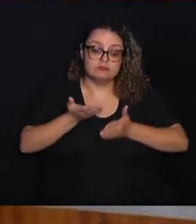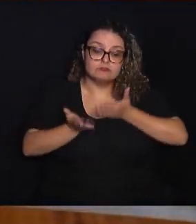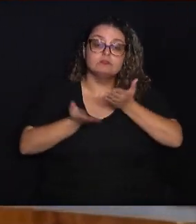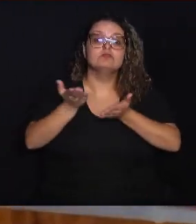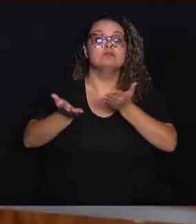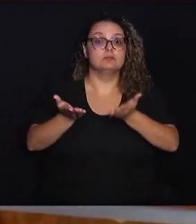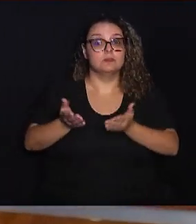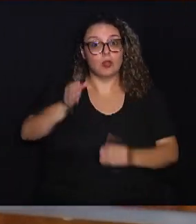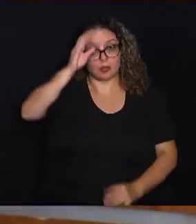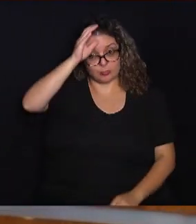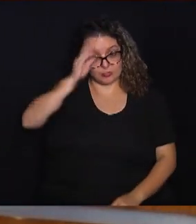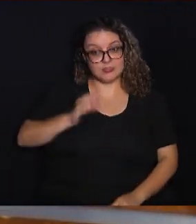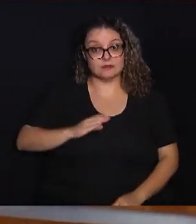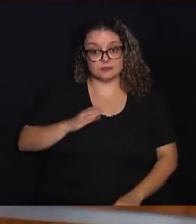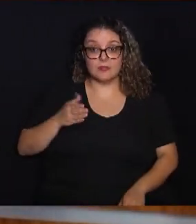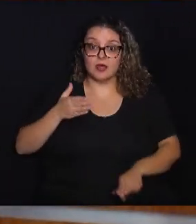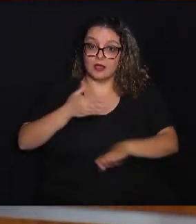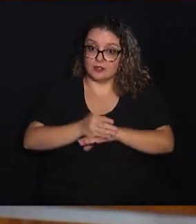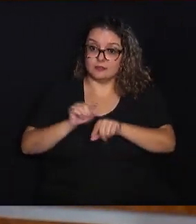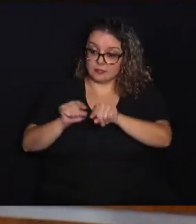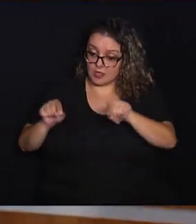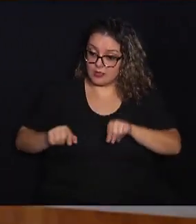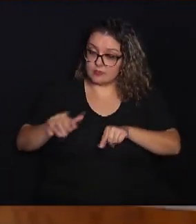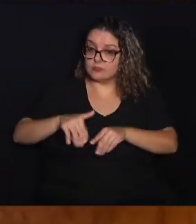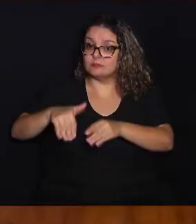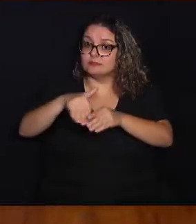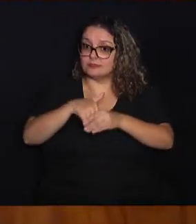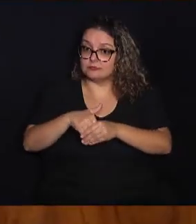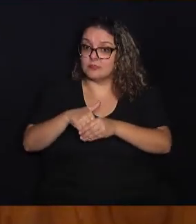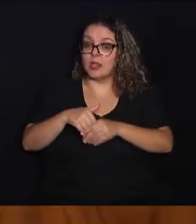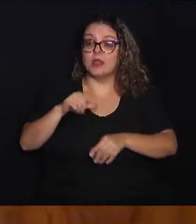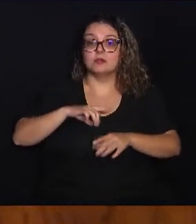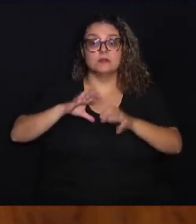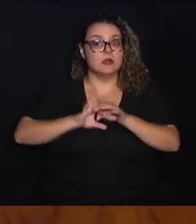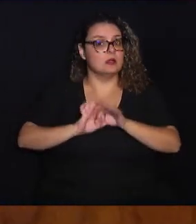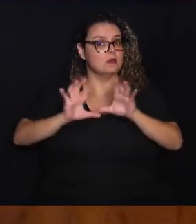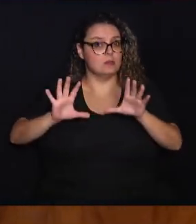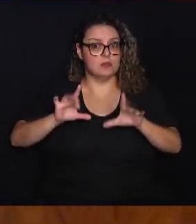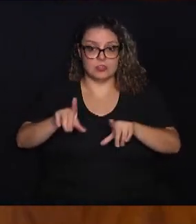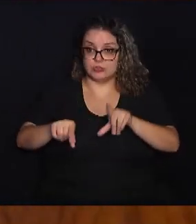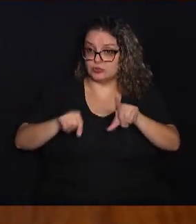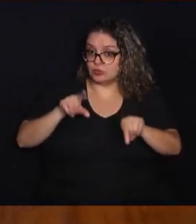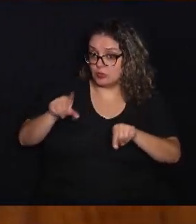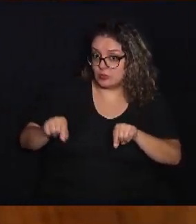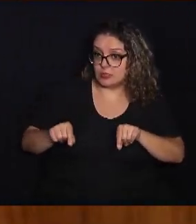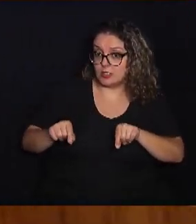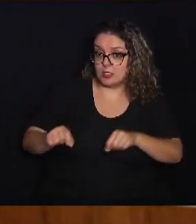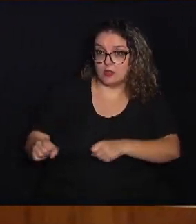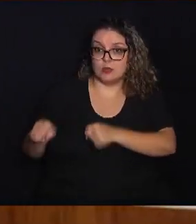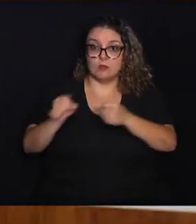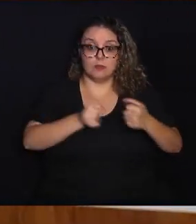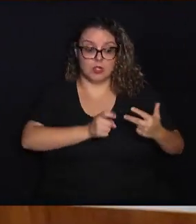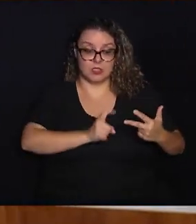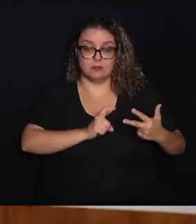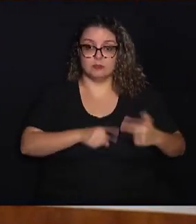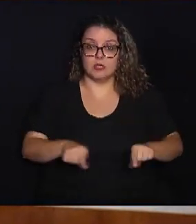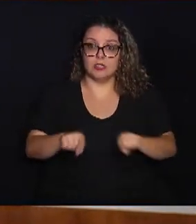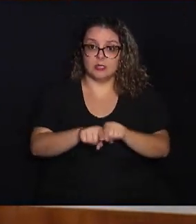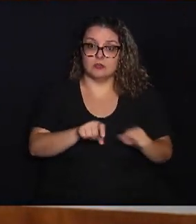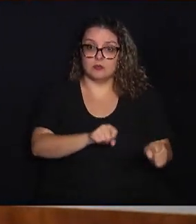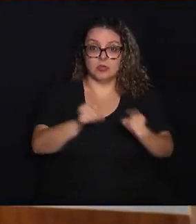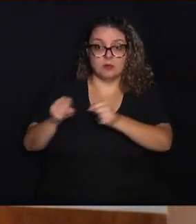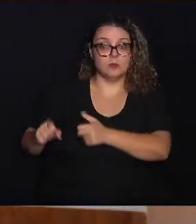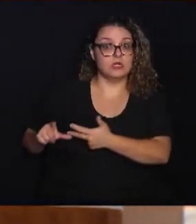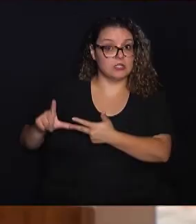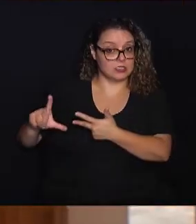Campineiros que compareceram às urnas e tiveram a liberdade de fazer escolhas para o poder executivo e Poder